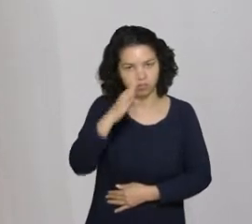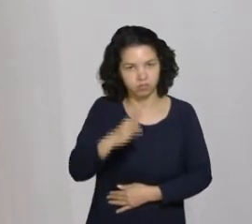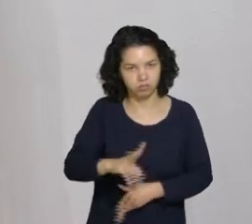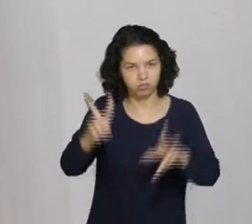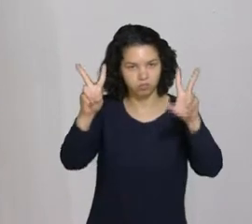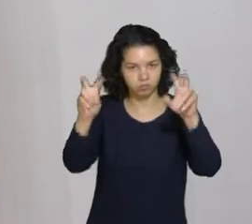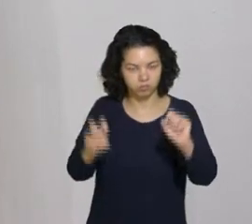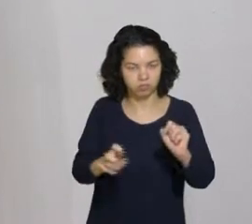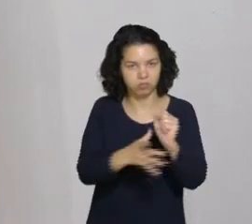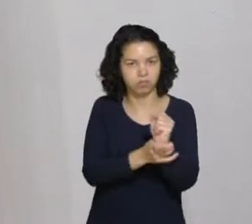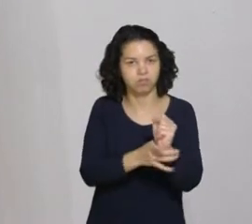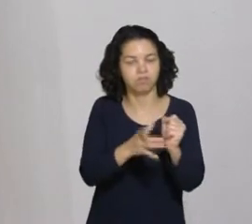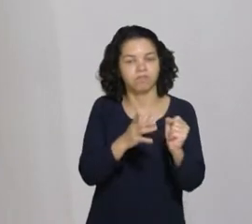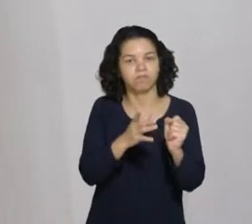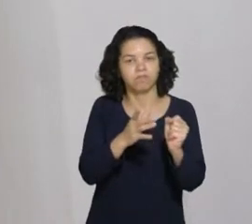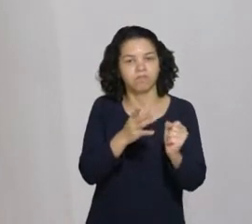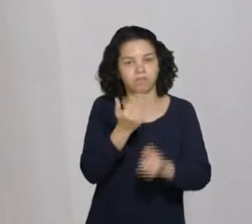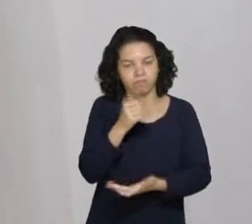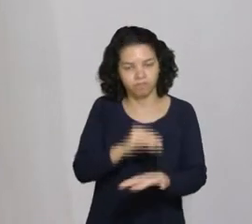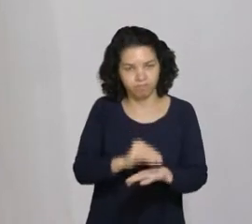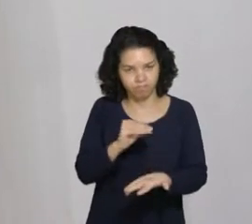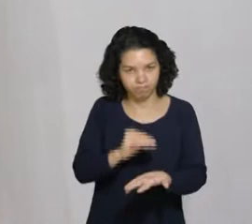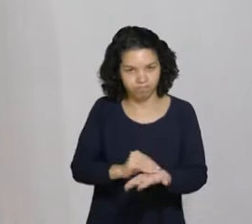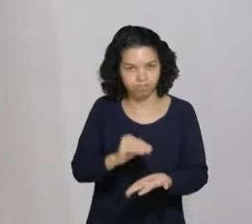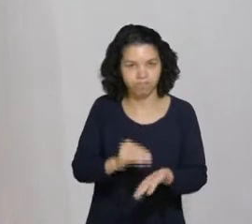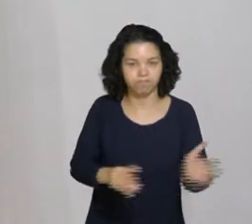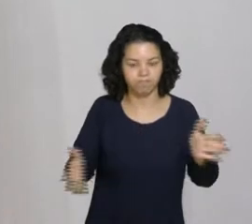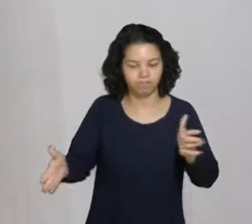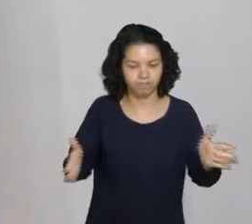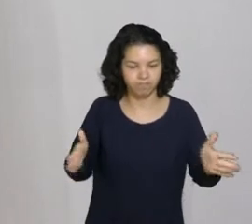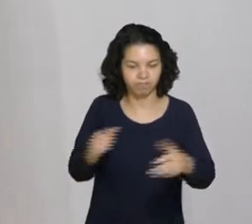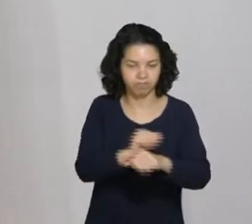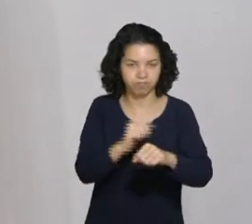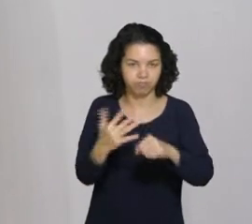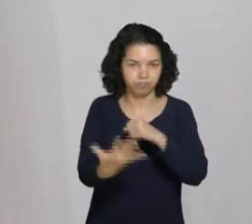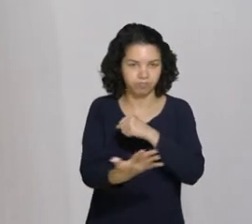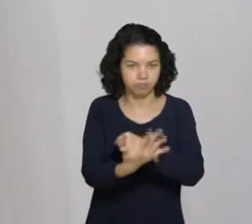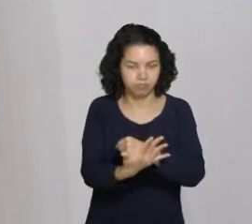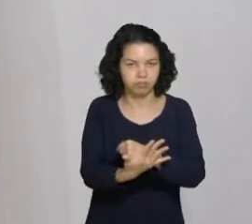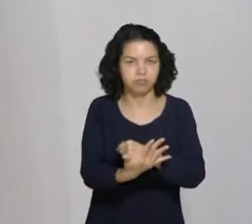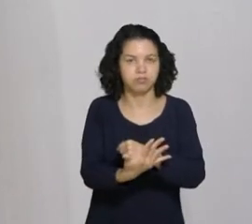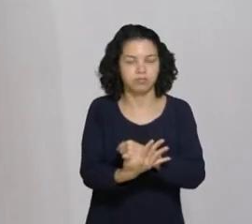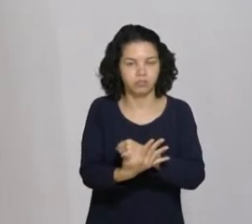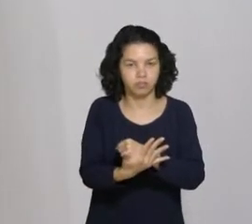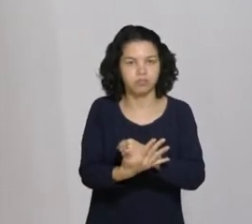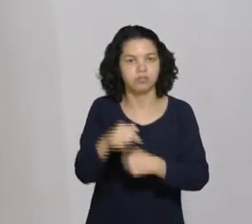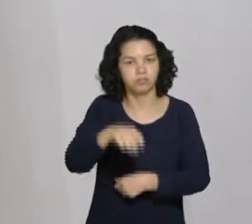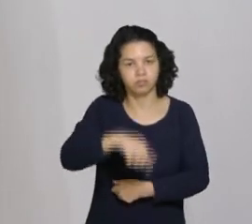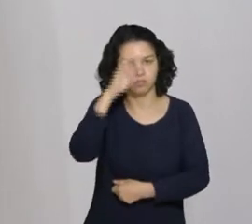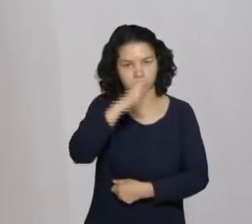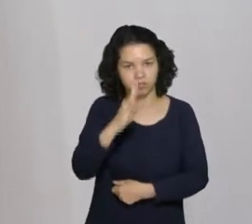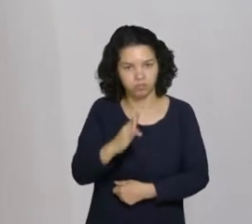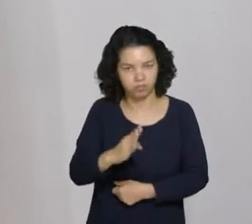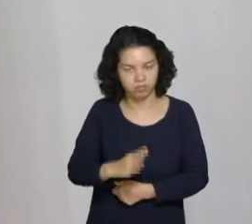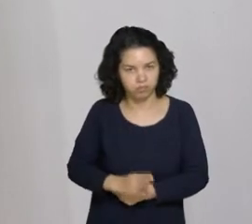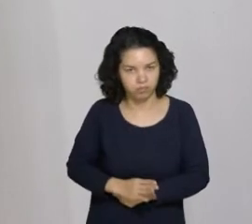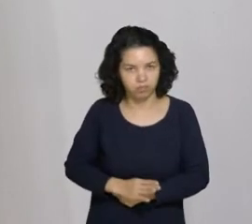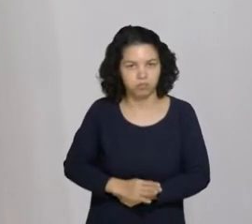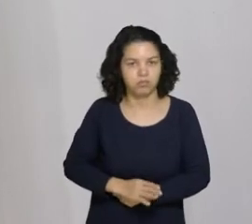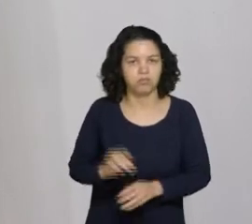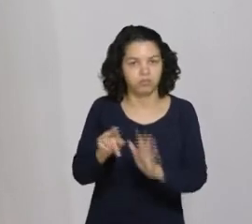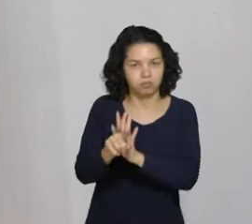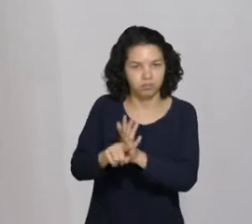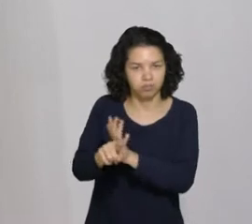insegurança alimentar no contexto da pandemia da corrida 19 no Brasil realizado pela Rede